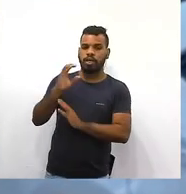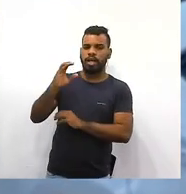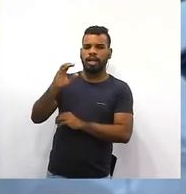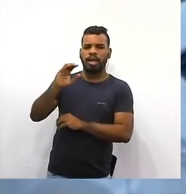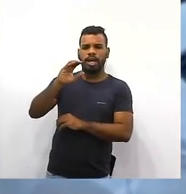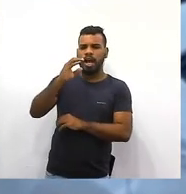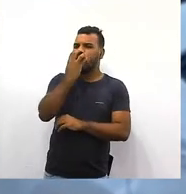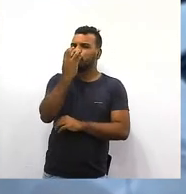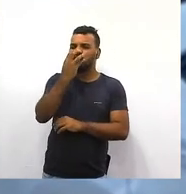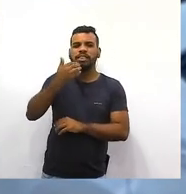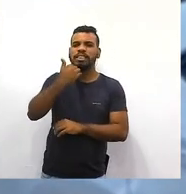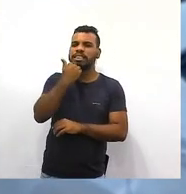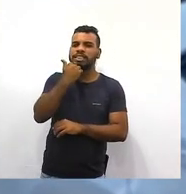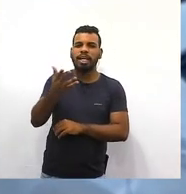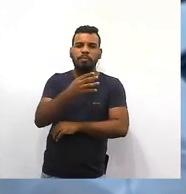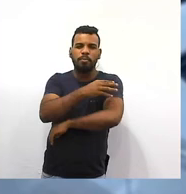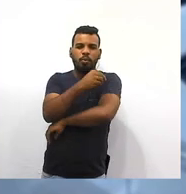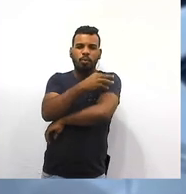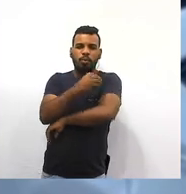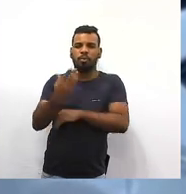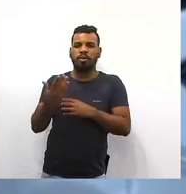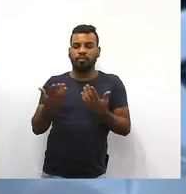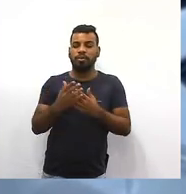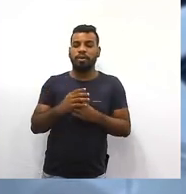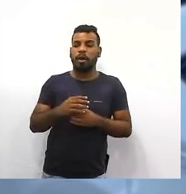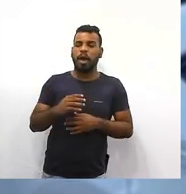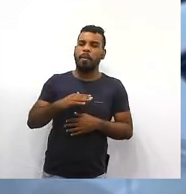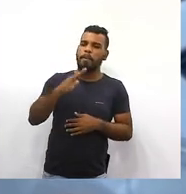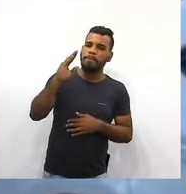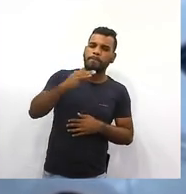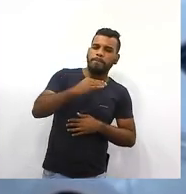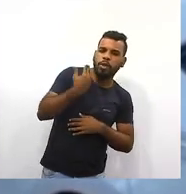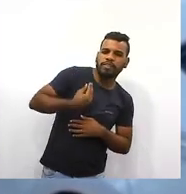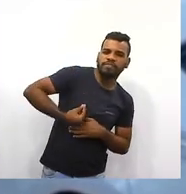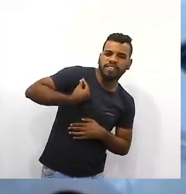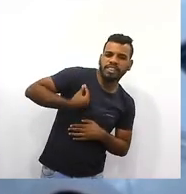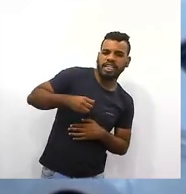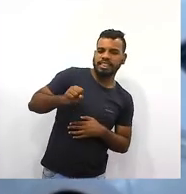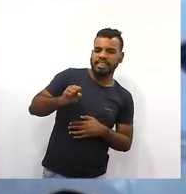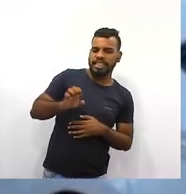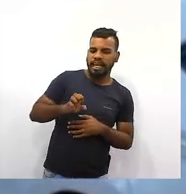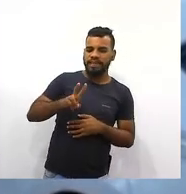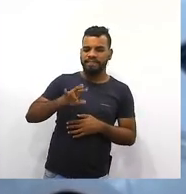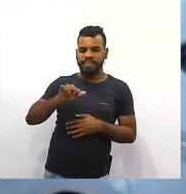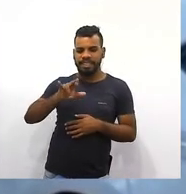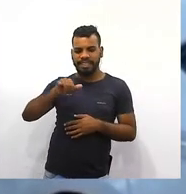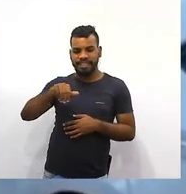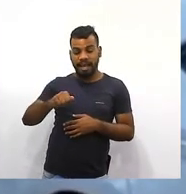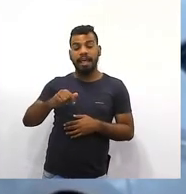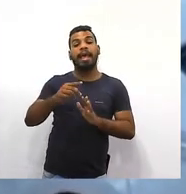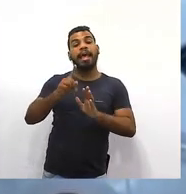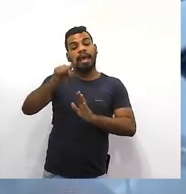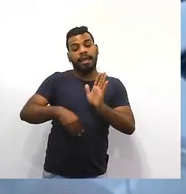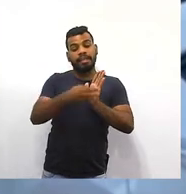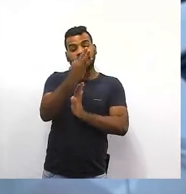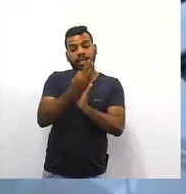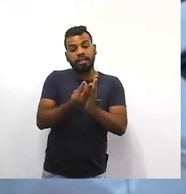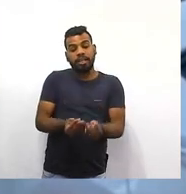Plumas, né? o Morte e Vida Severina, né? São textos que vão trazer para mim